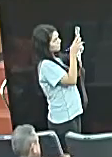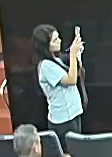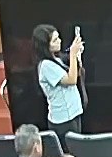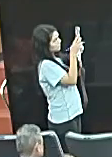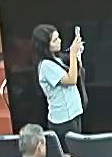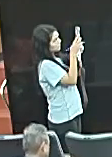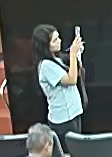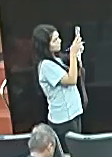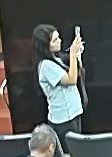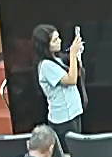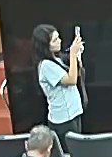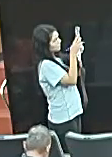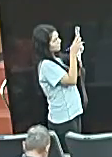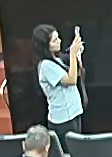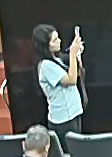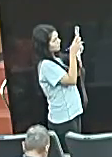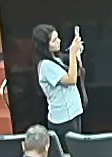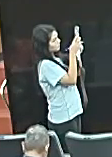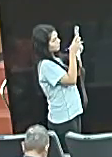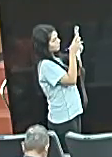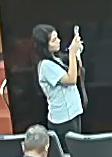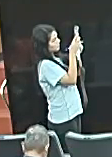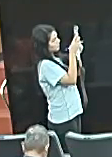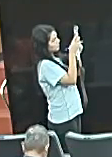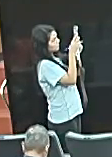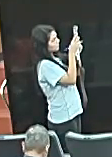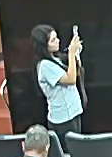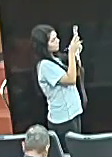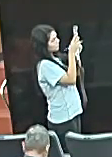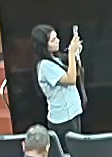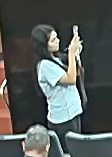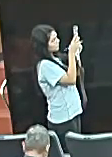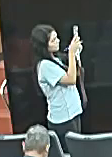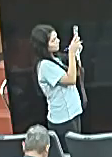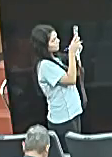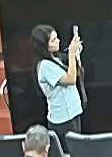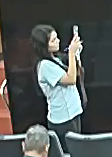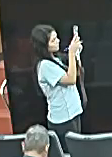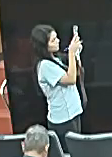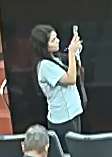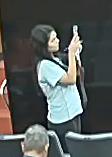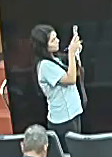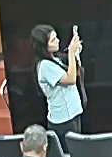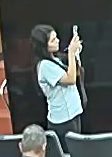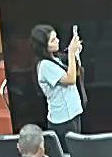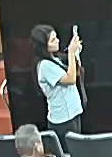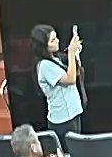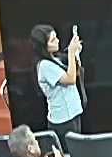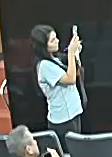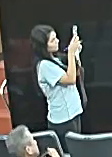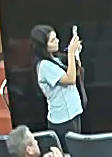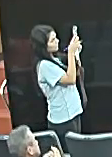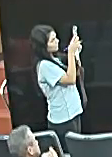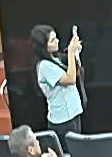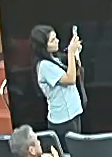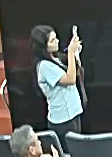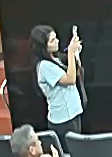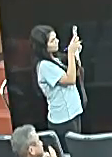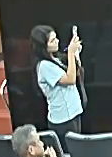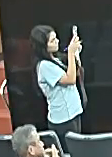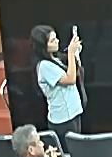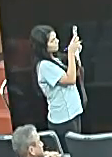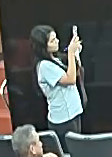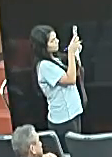sofrimento a segunda coisa que eu acho que é importante para coordenar com isso há uma proposta de emenda à